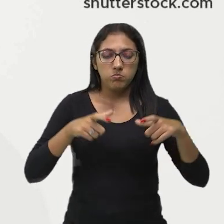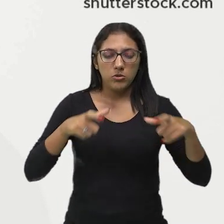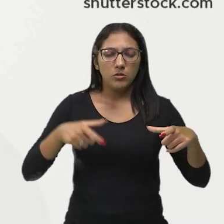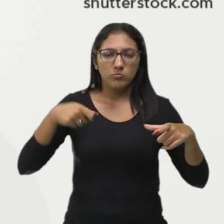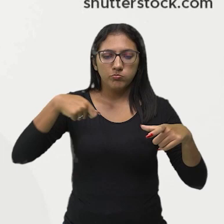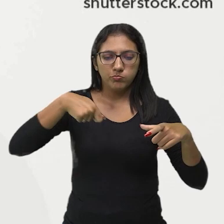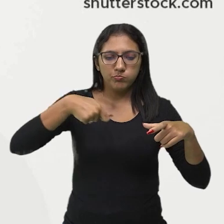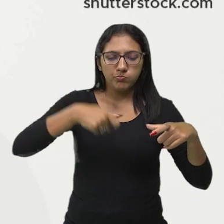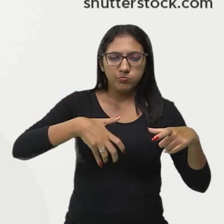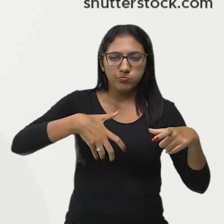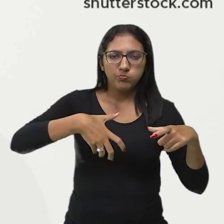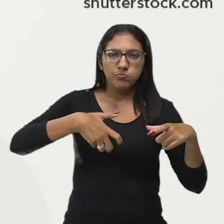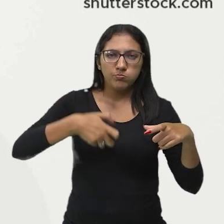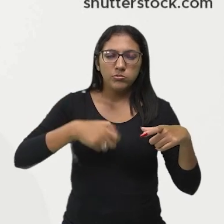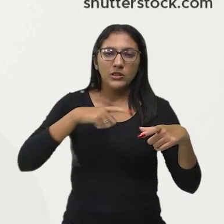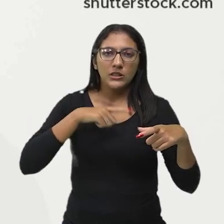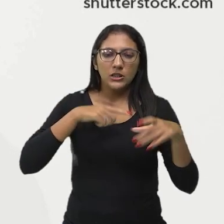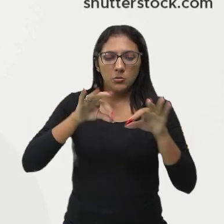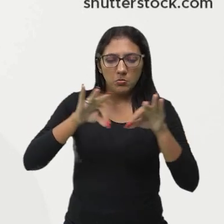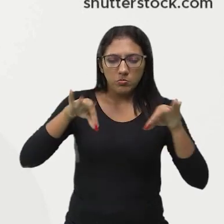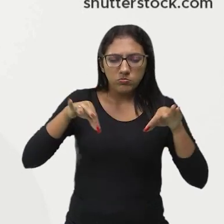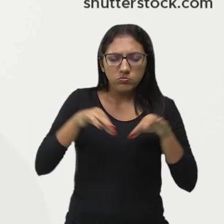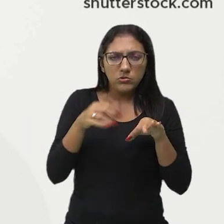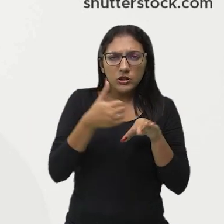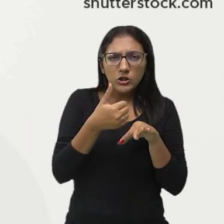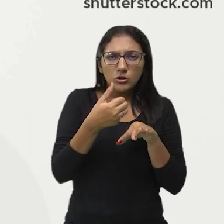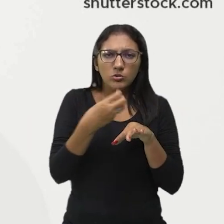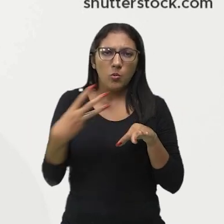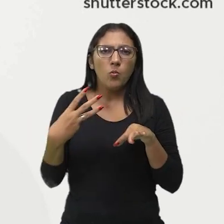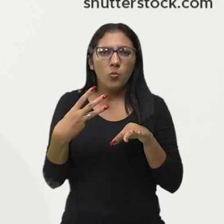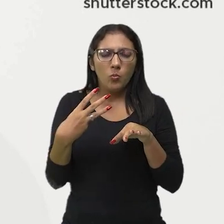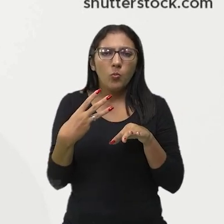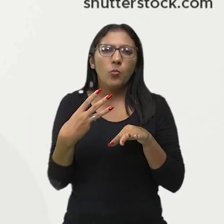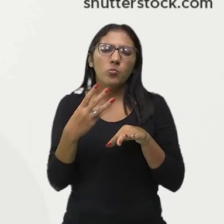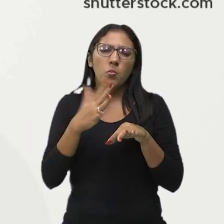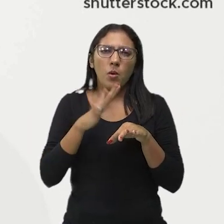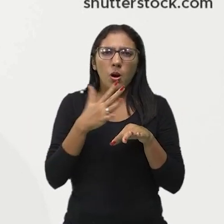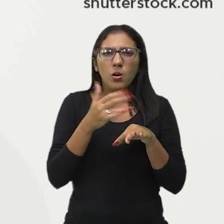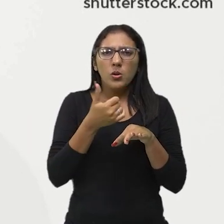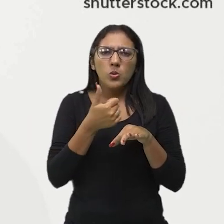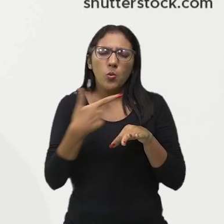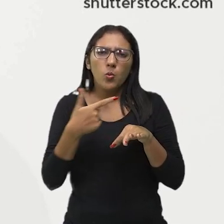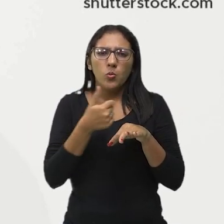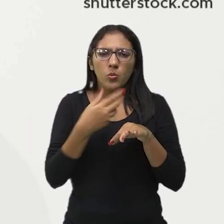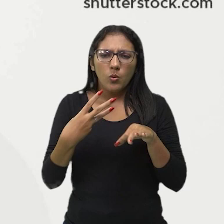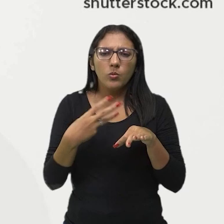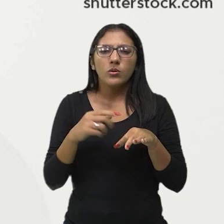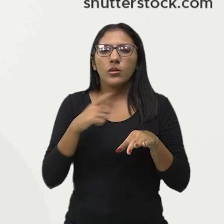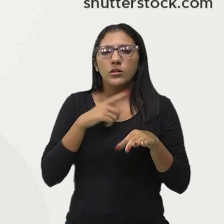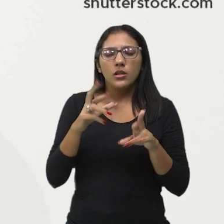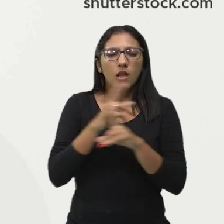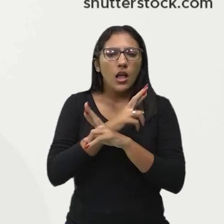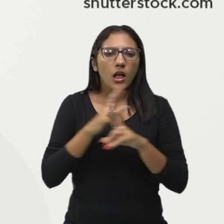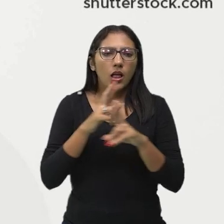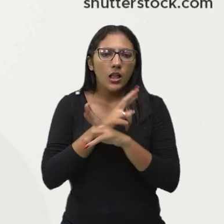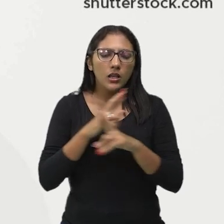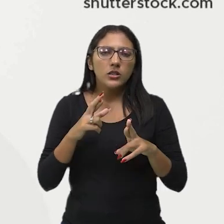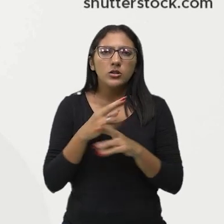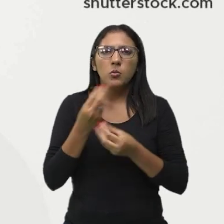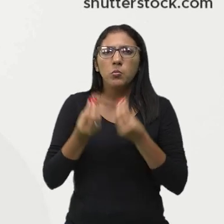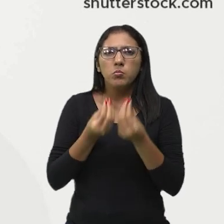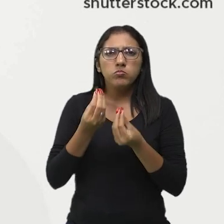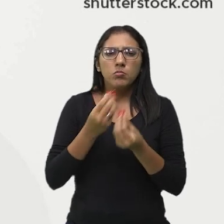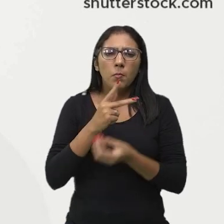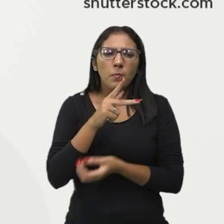comprimento desse elástico deve ser igual a... Bom, pessoal, fica esperto aí ó, nos dados que o problema está